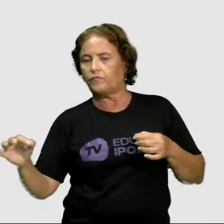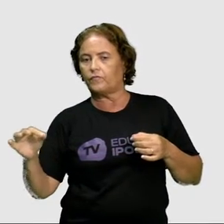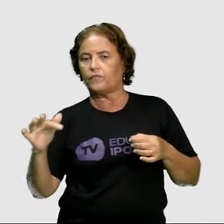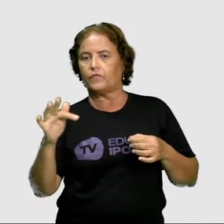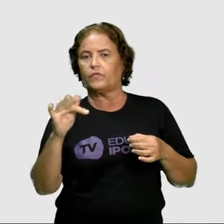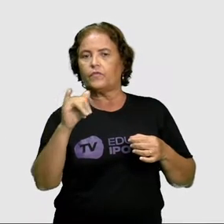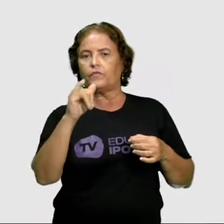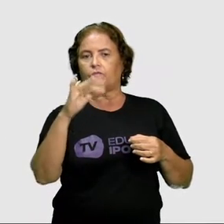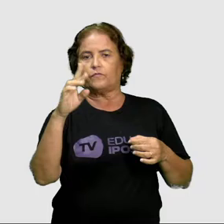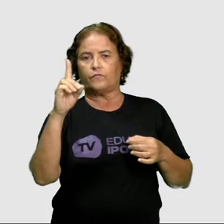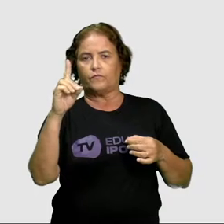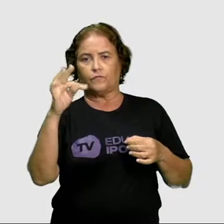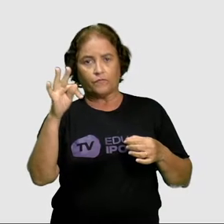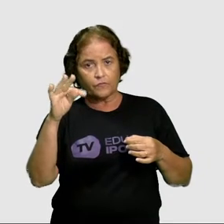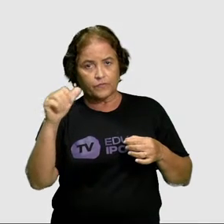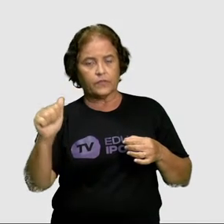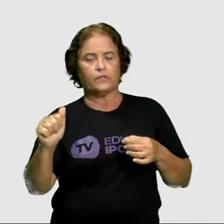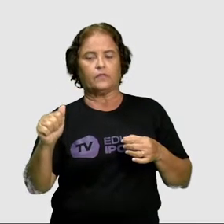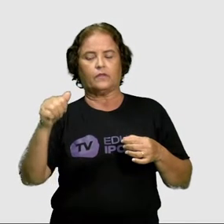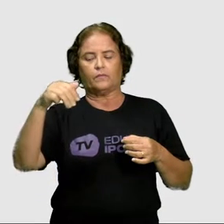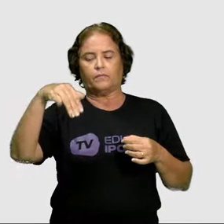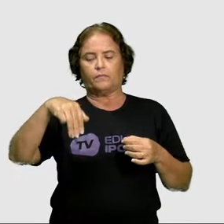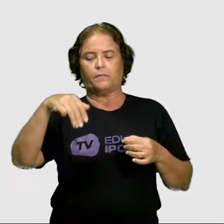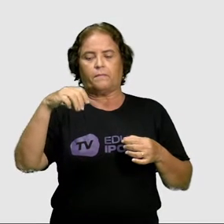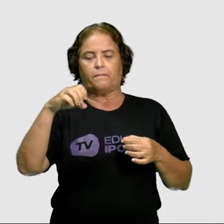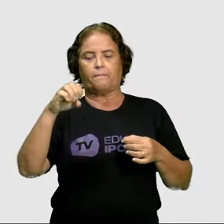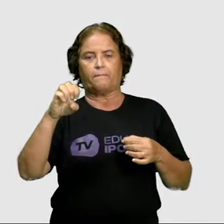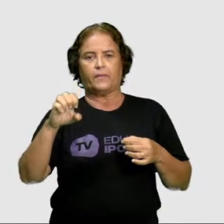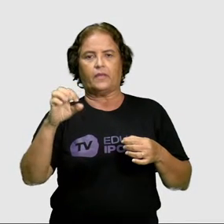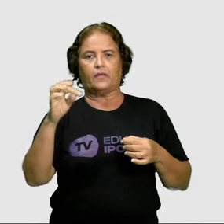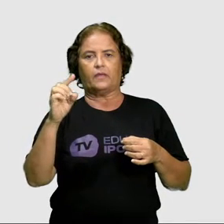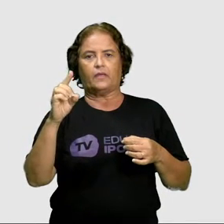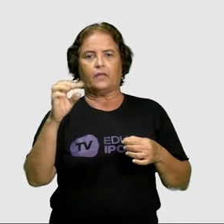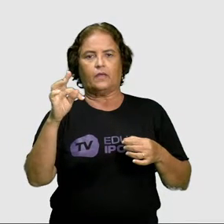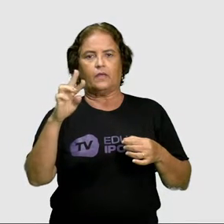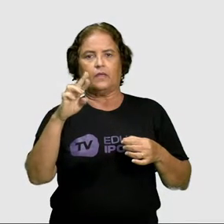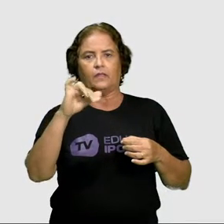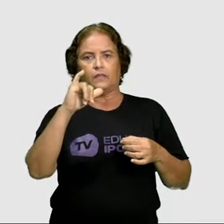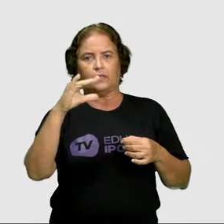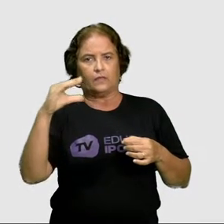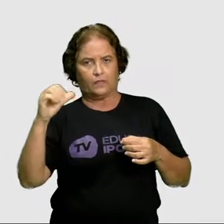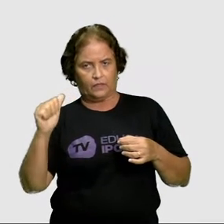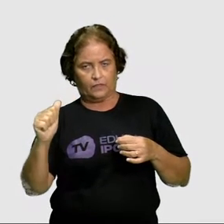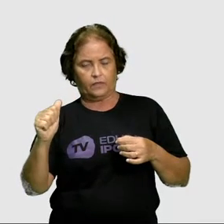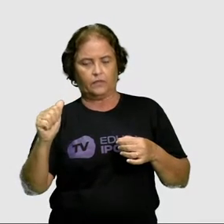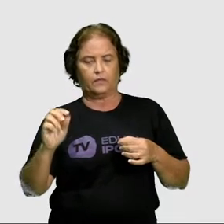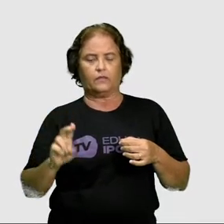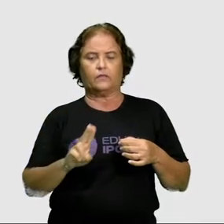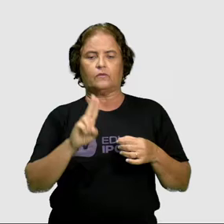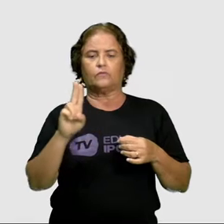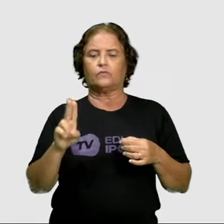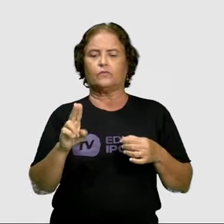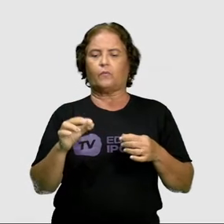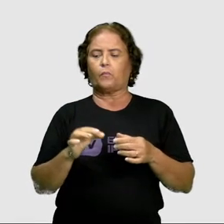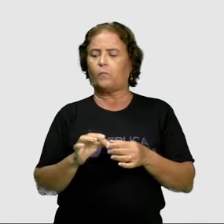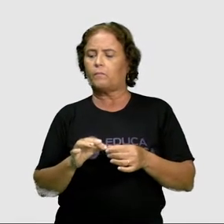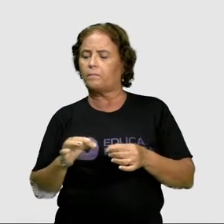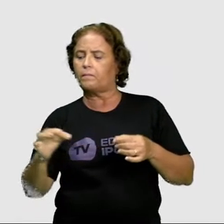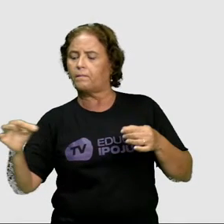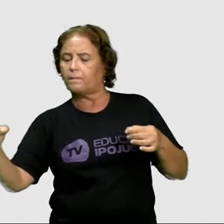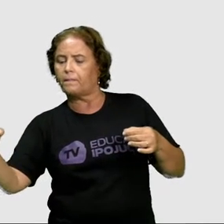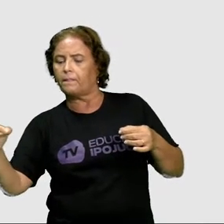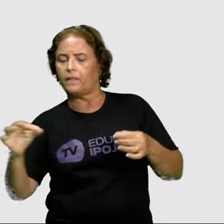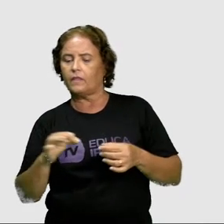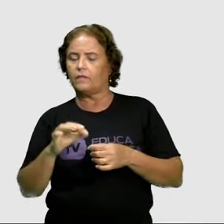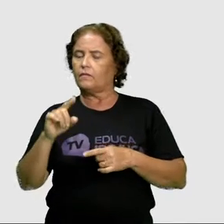instrumento muito utilizado pelas costureiras, que serve para medir o tamanho dos tecidos, ou até mesmo na nossa